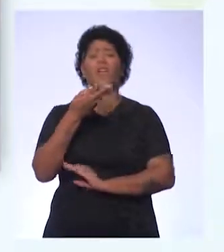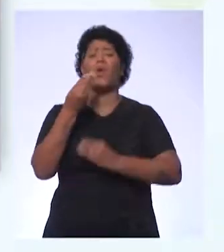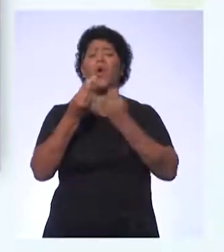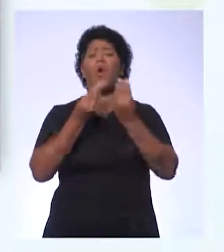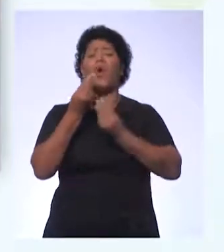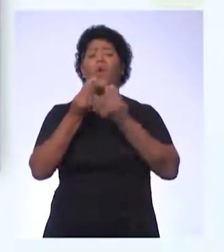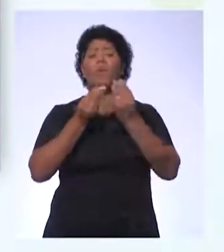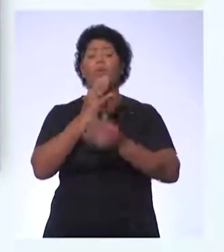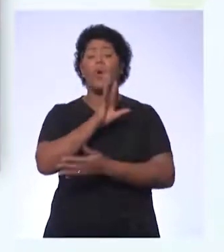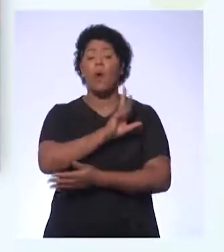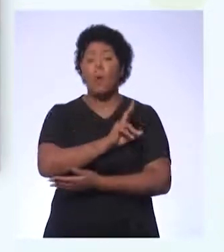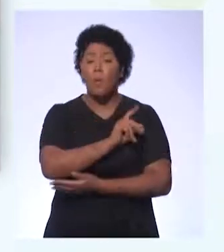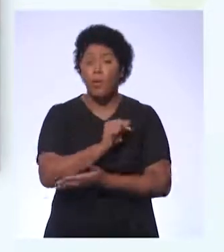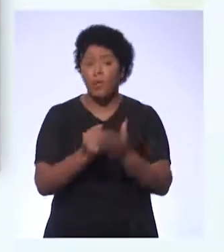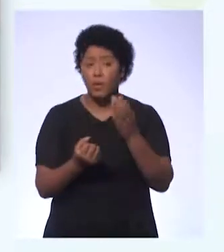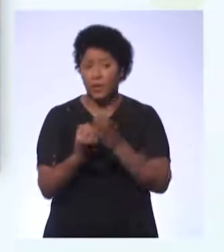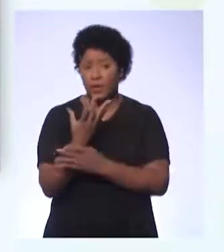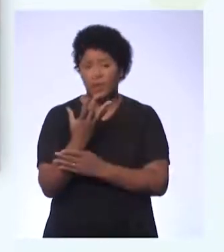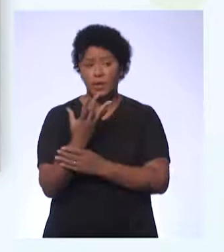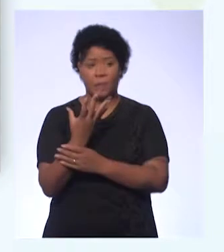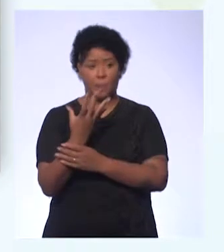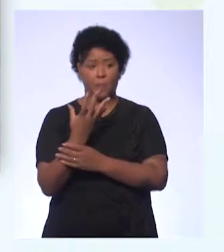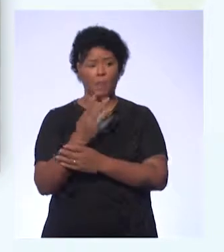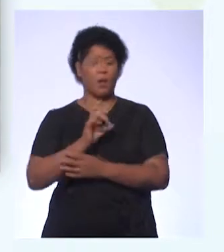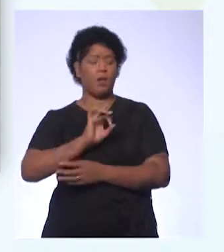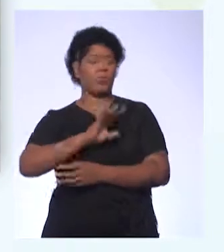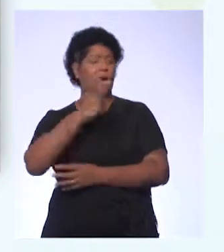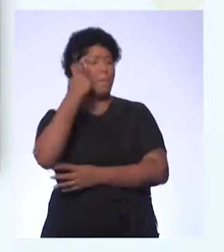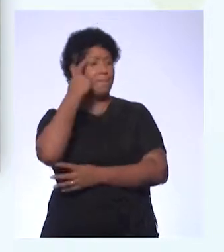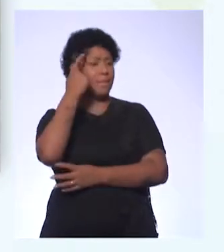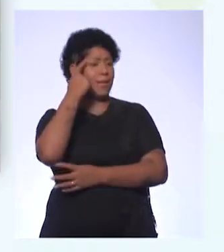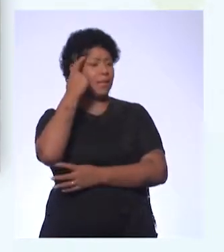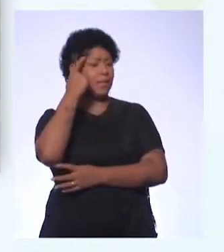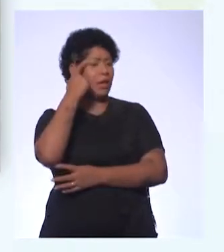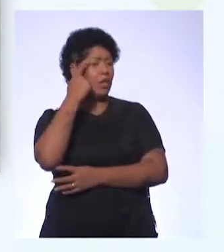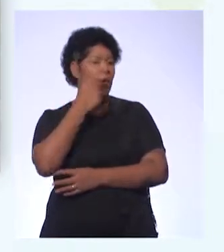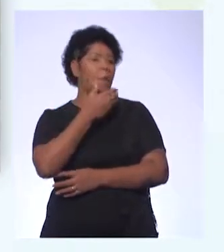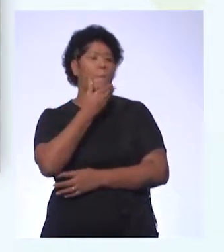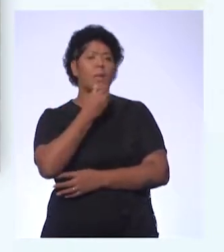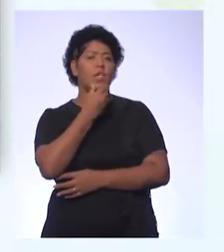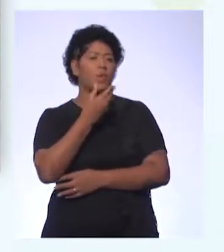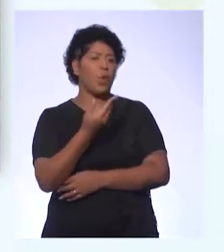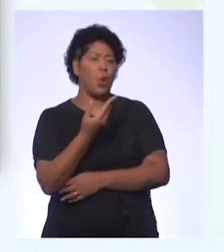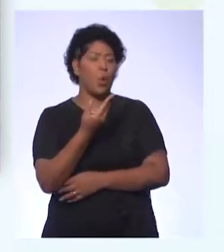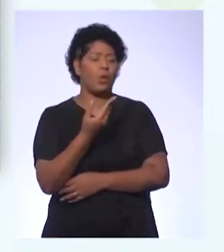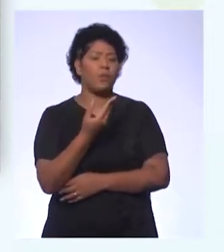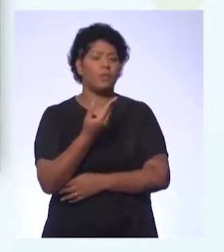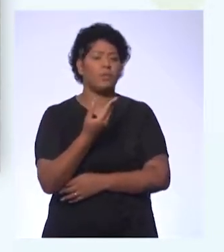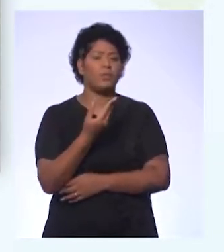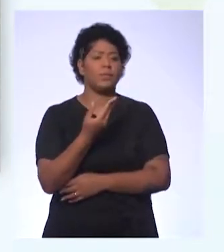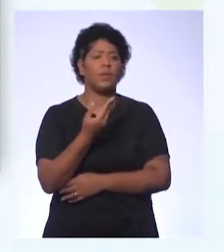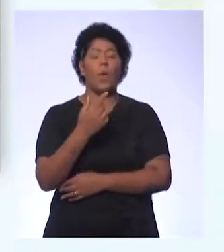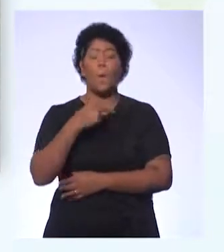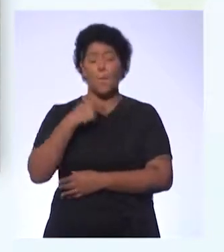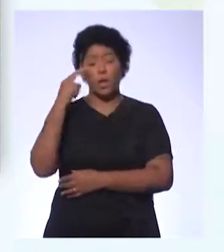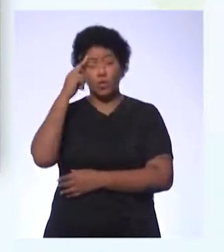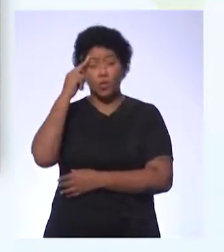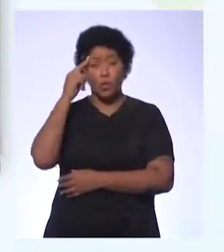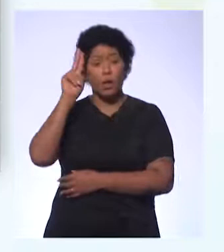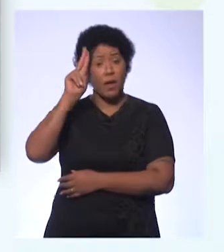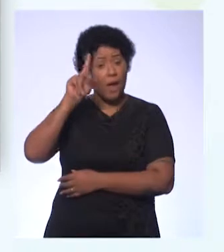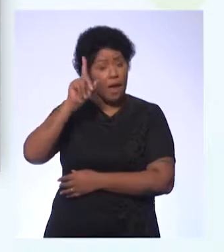Todas as vezes que eu penso em espanhol, não simplesmente pensar em um moinho e acabar vendo gigantes. E um dos meus sonhos é justamente